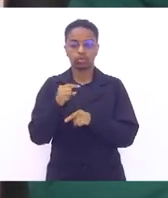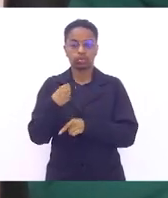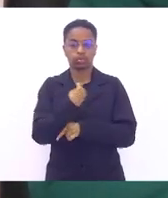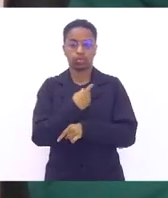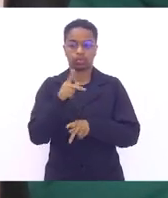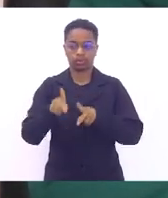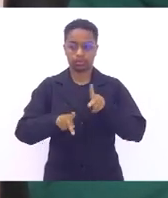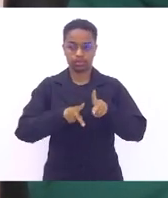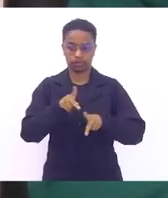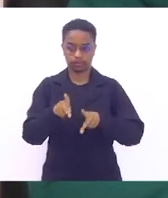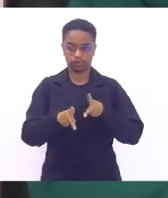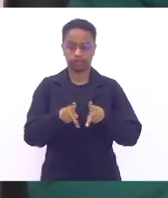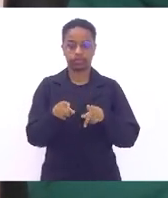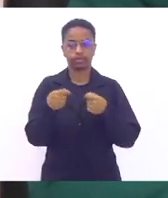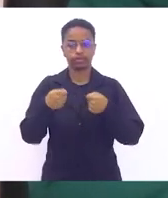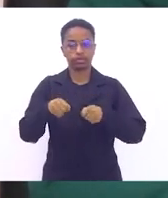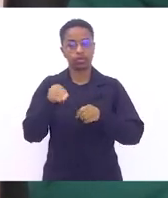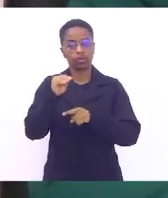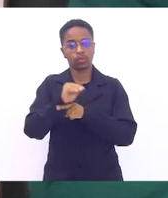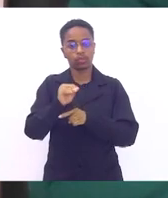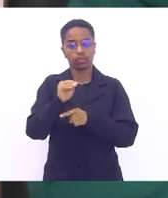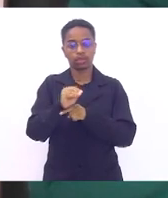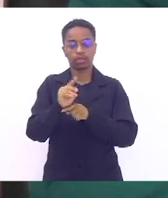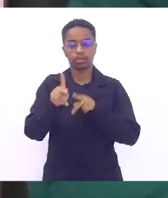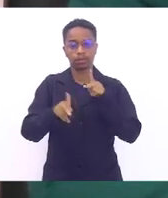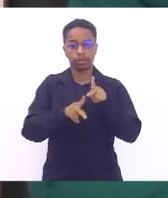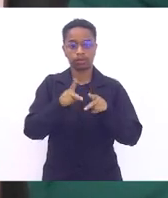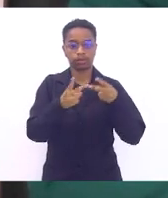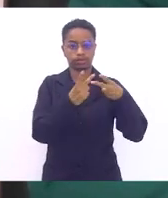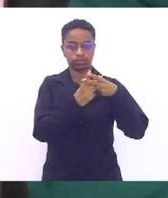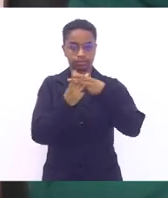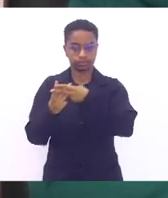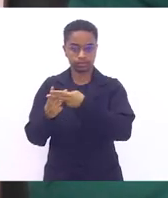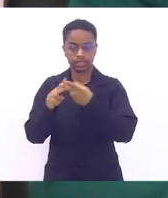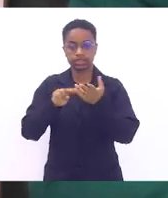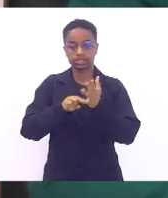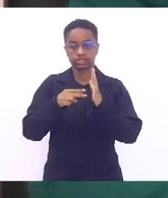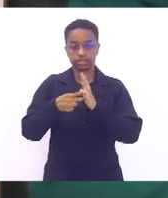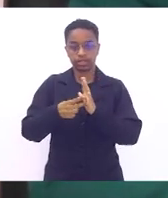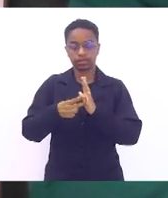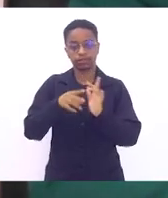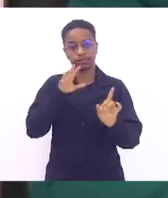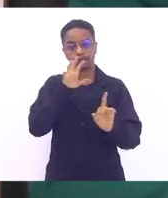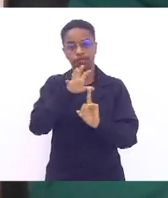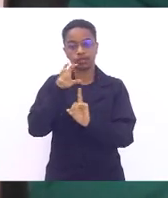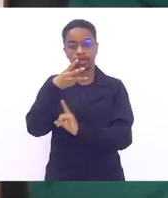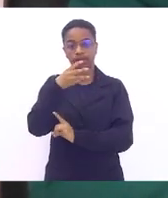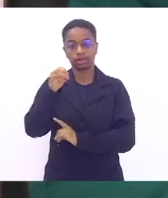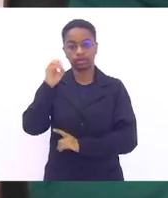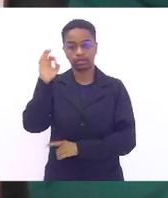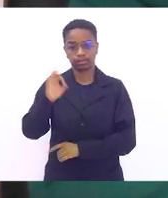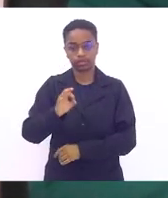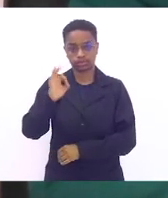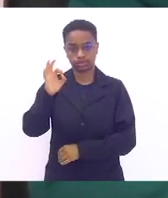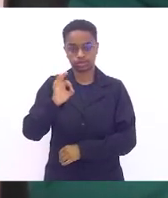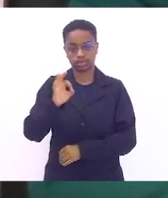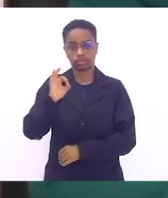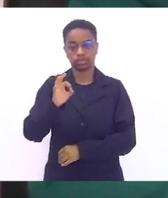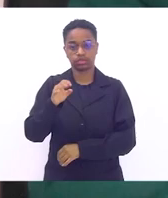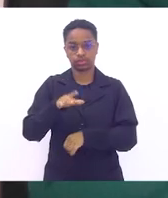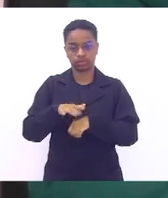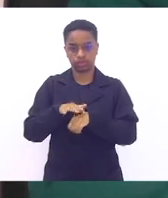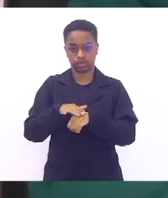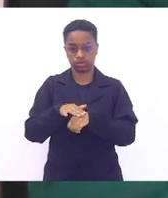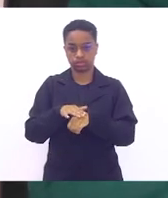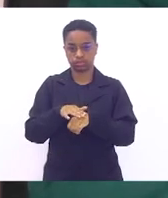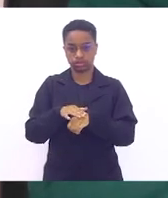população. Cuidar da população privada de liberdade é impactar 30% da tuberculose. Se